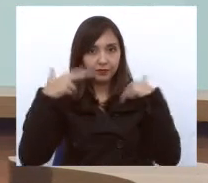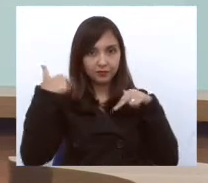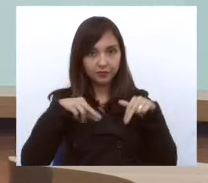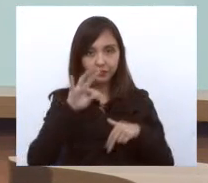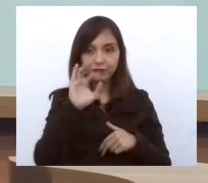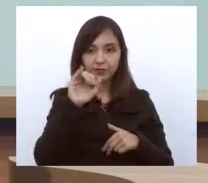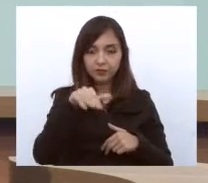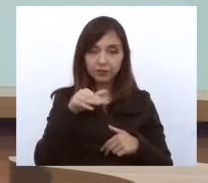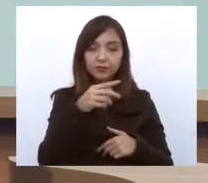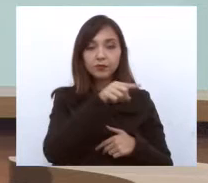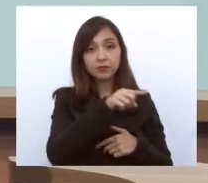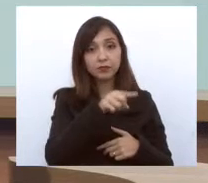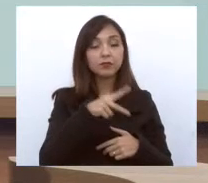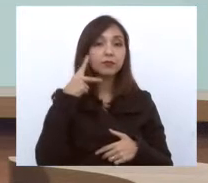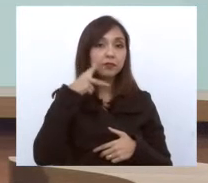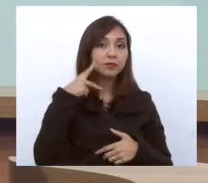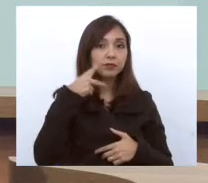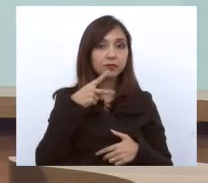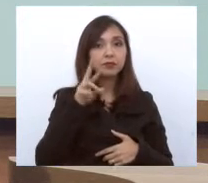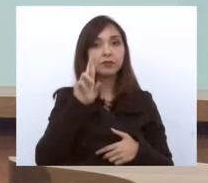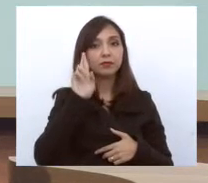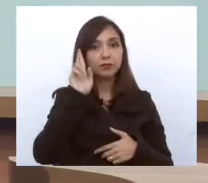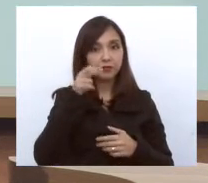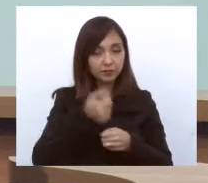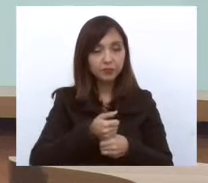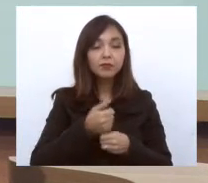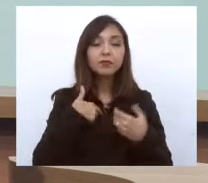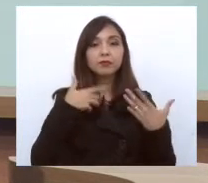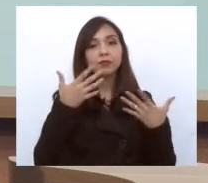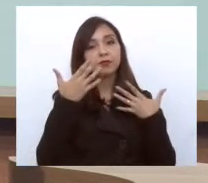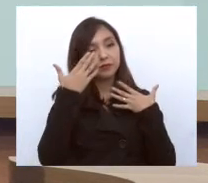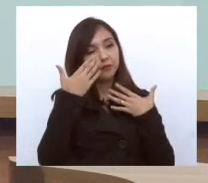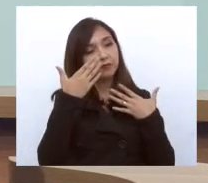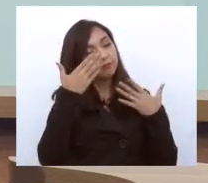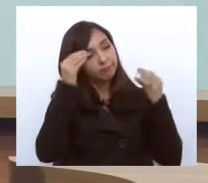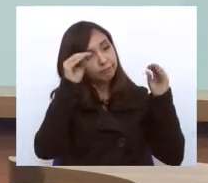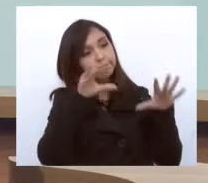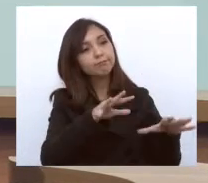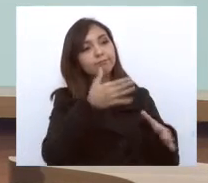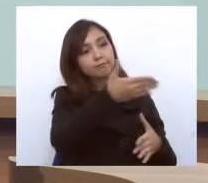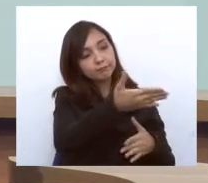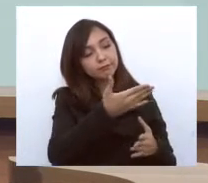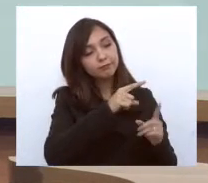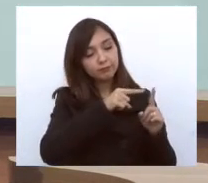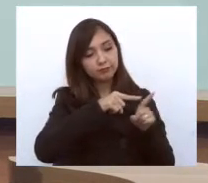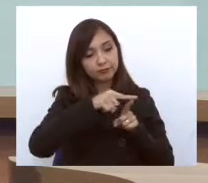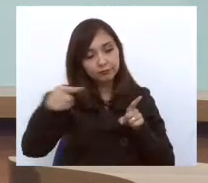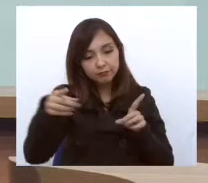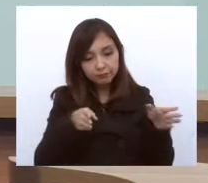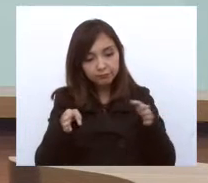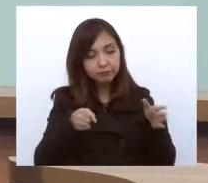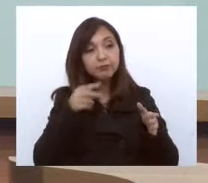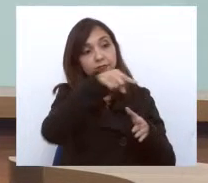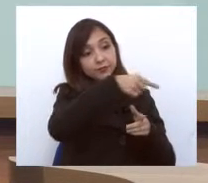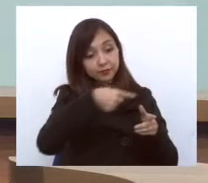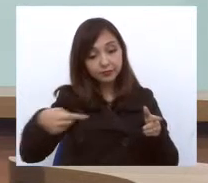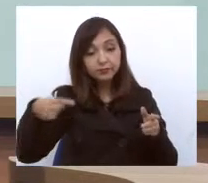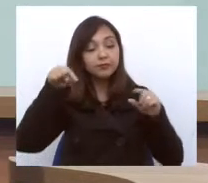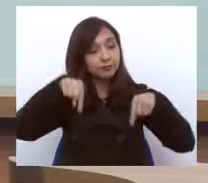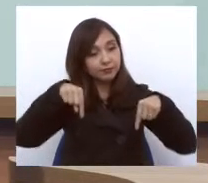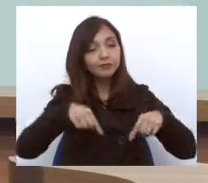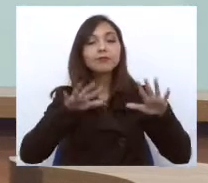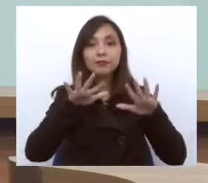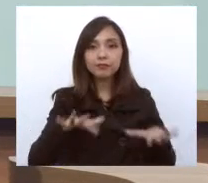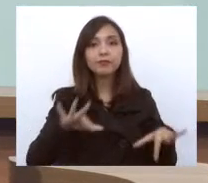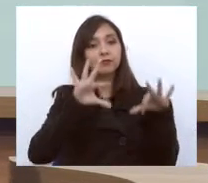Em nome do Partido da República, quero desejar êxito nesse período que Vossa Excelência estiver aqui, desejar aos